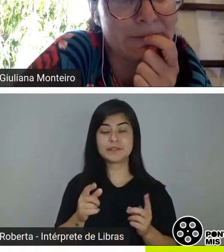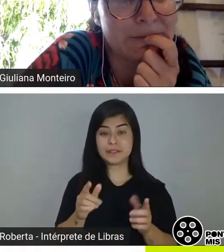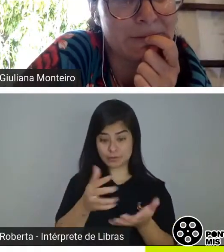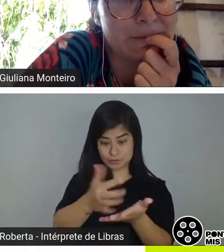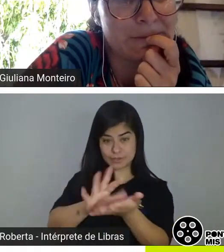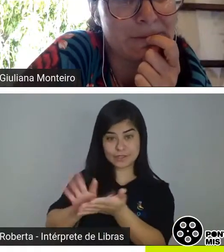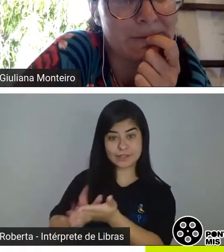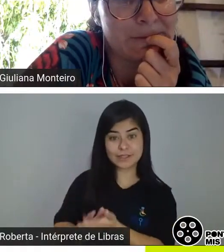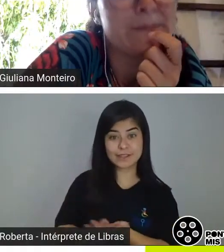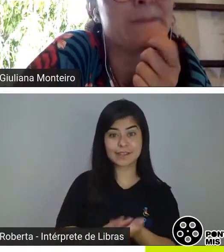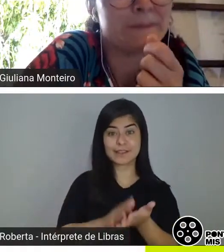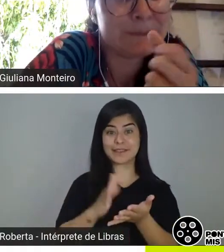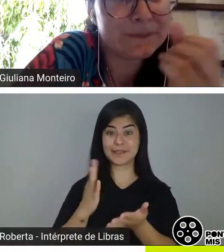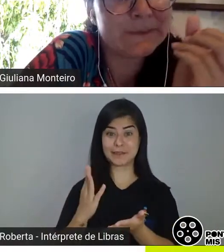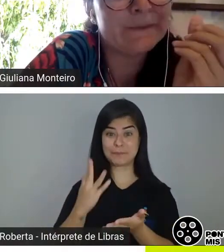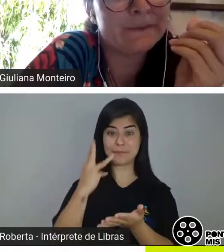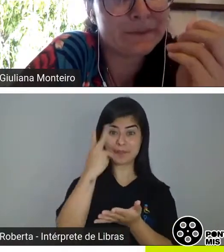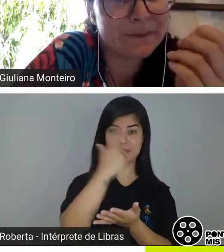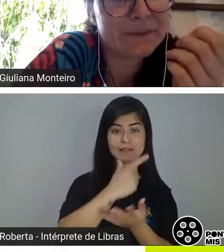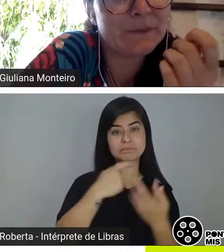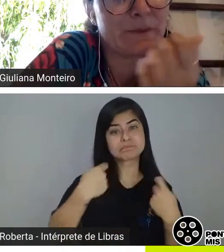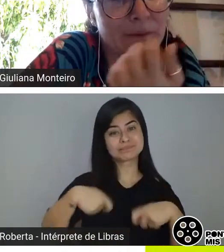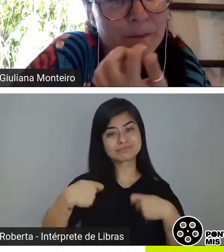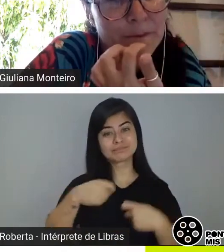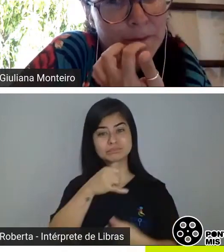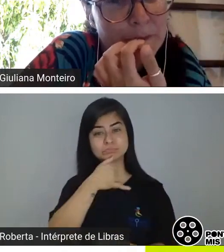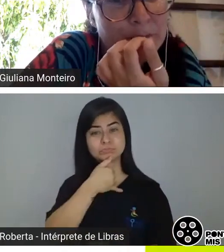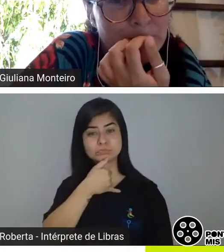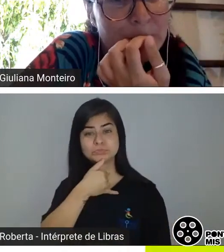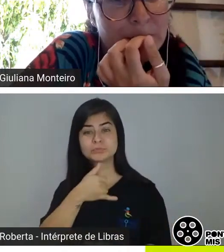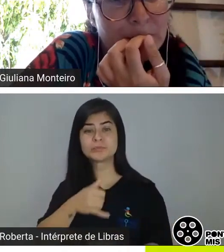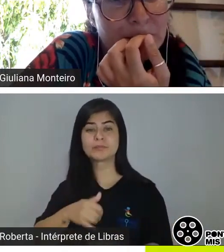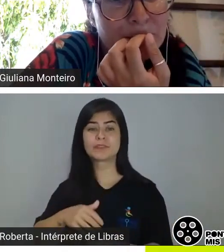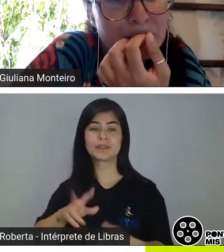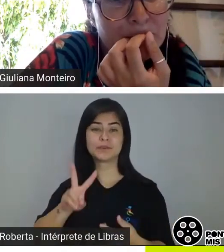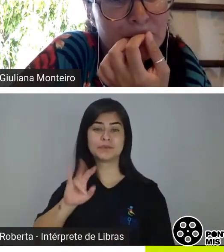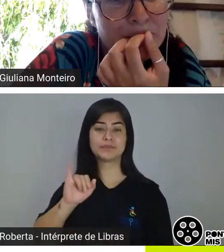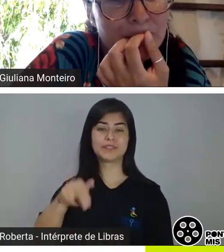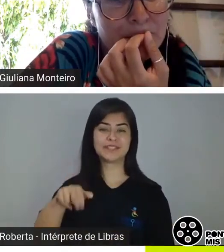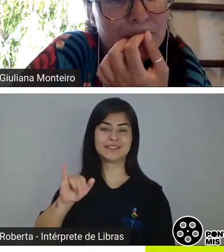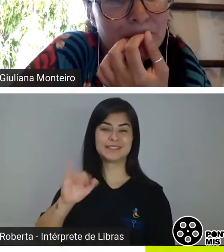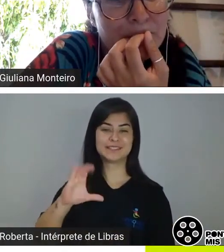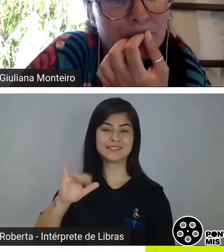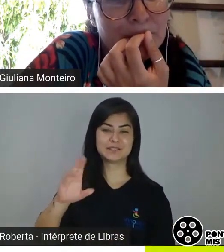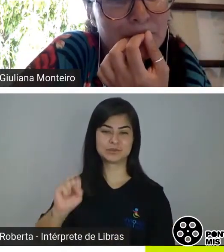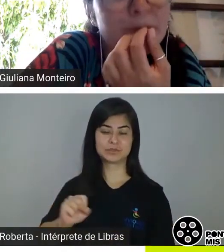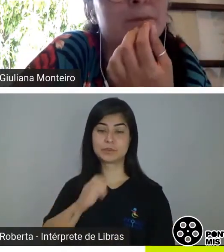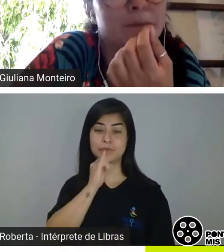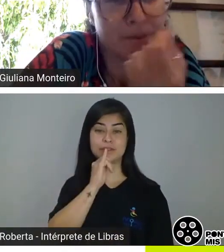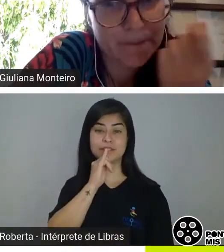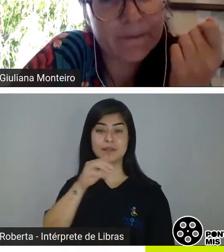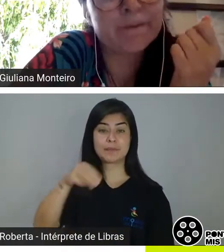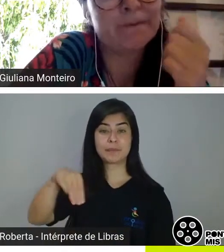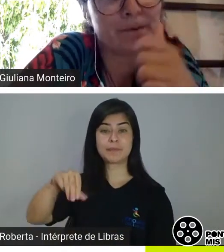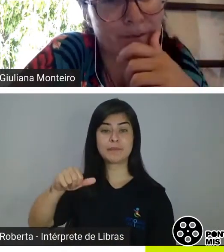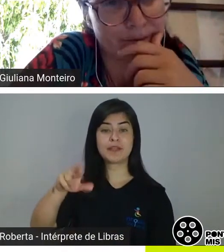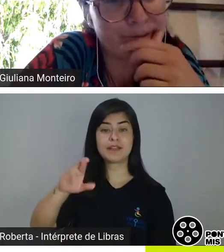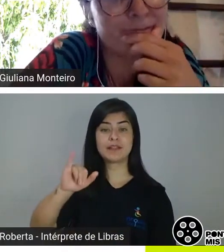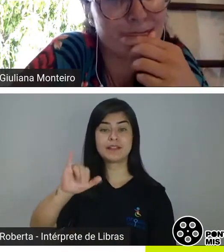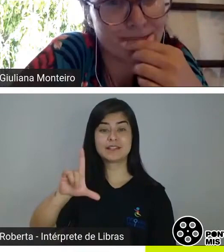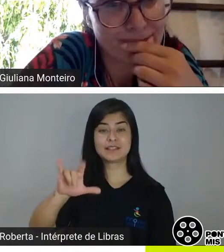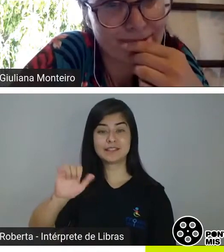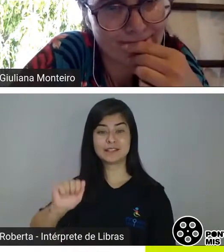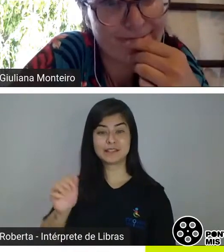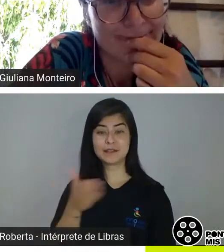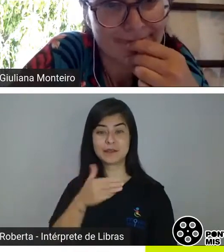precisa um bocado de tristeza, já dizia o Vinícius. E não só ele, a gente vê a Marília Mendonça cantando, todo mundo